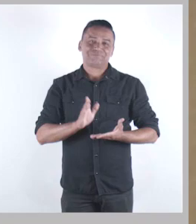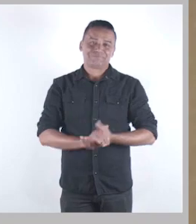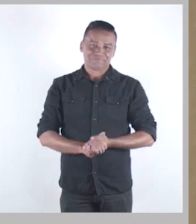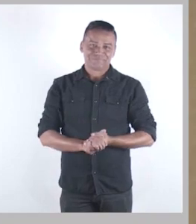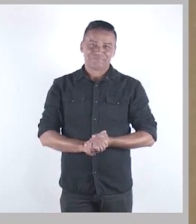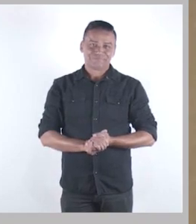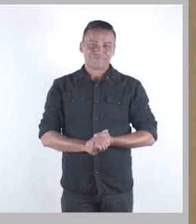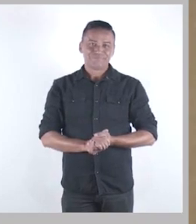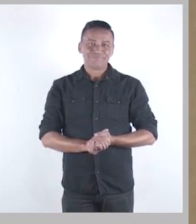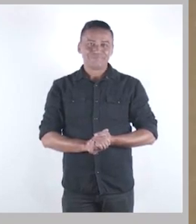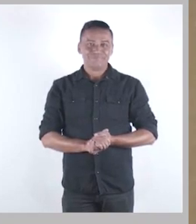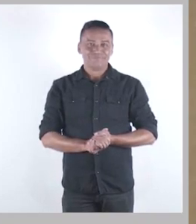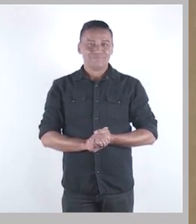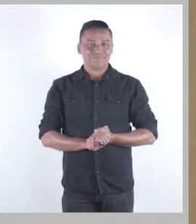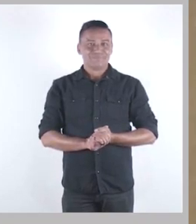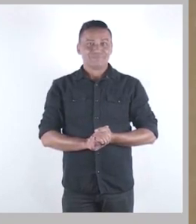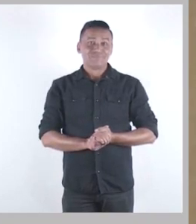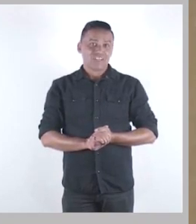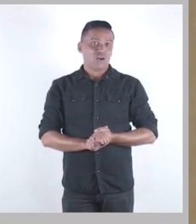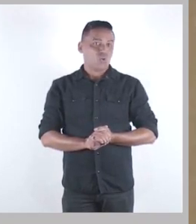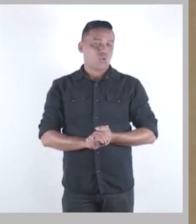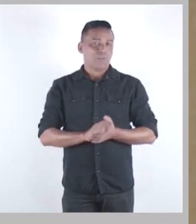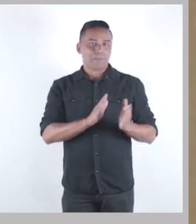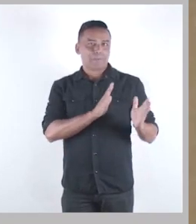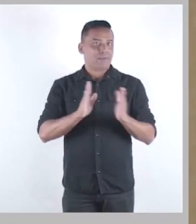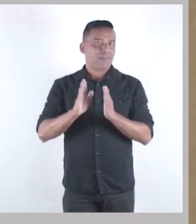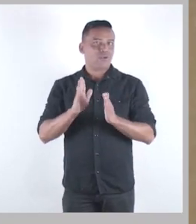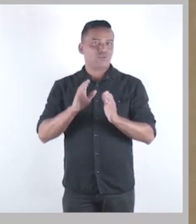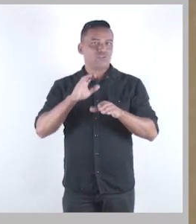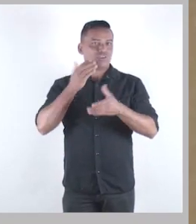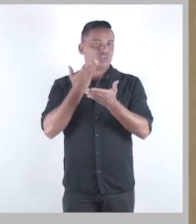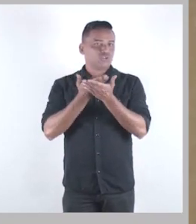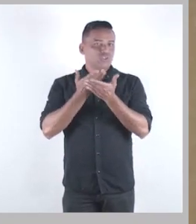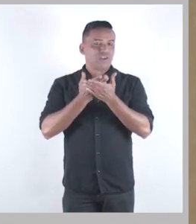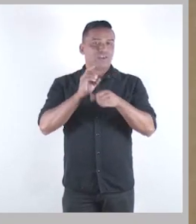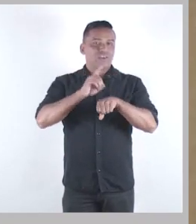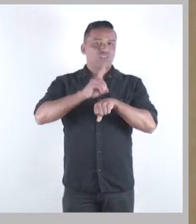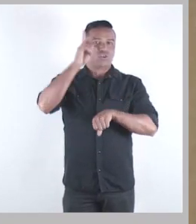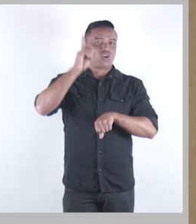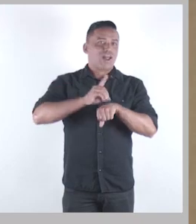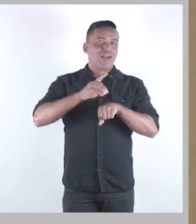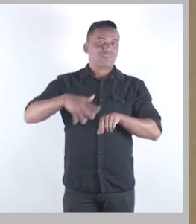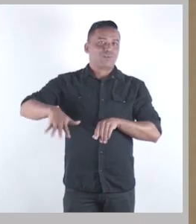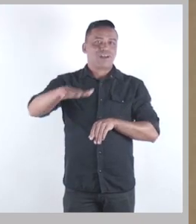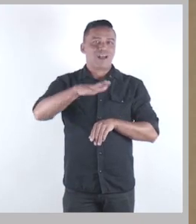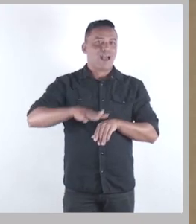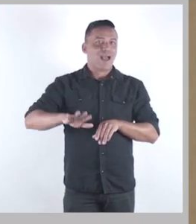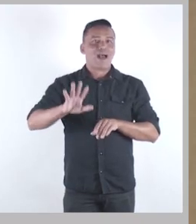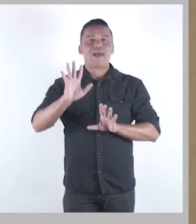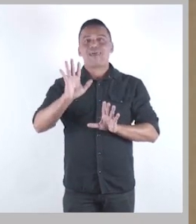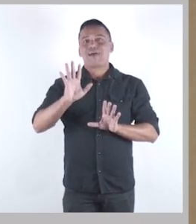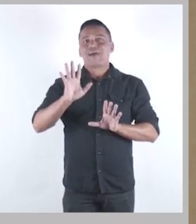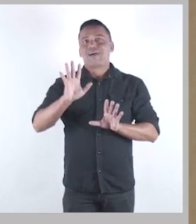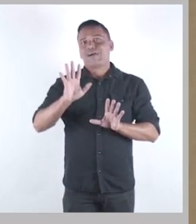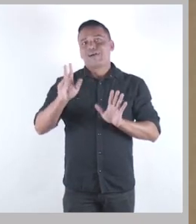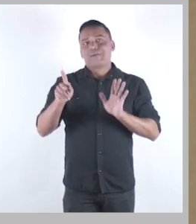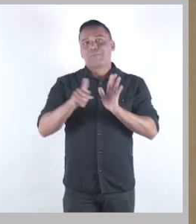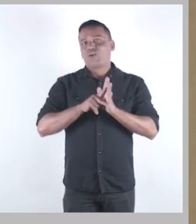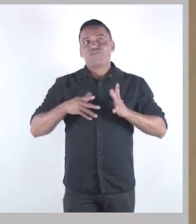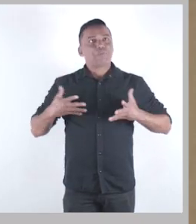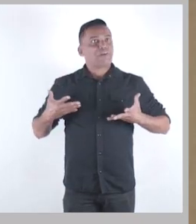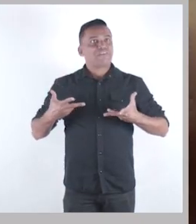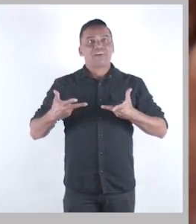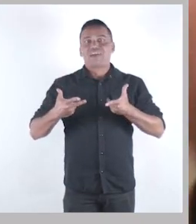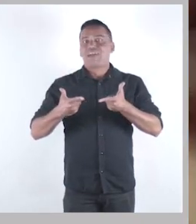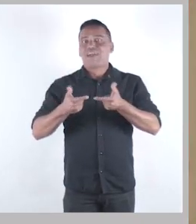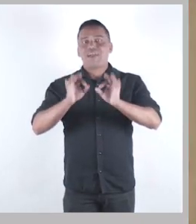que na altura em que chega a vez de eu fazer o doutorado, eu tenha escolhido exatamente esta área do realismo maravilhoso,